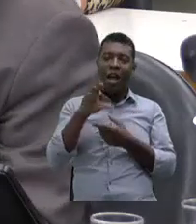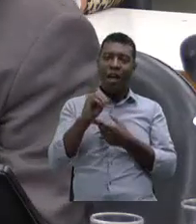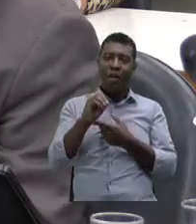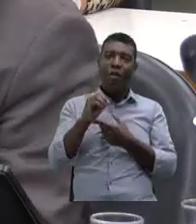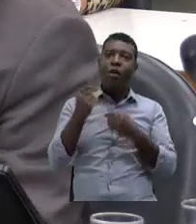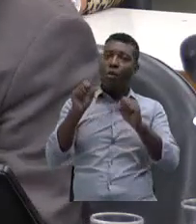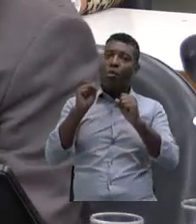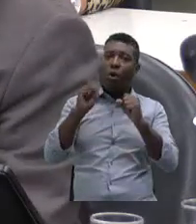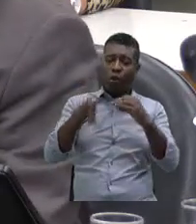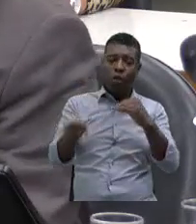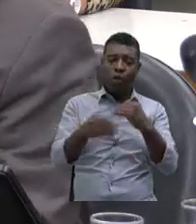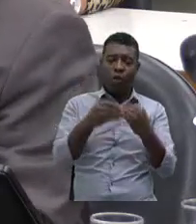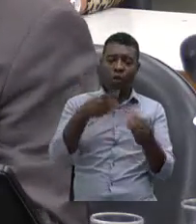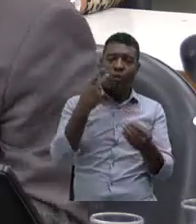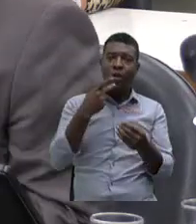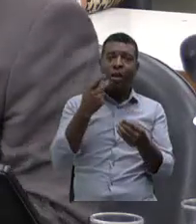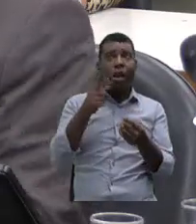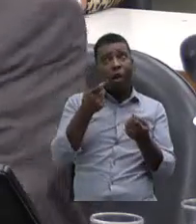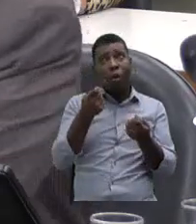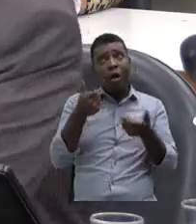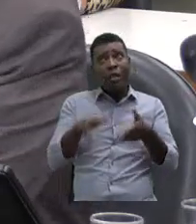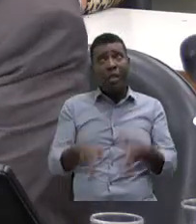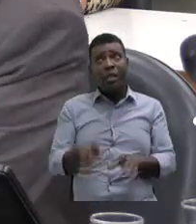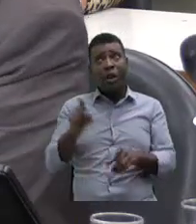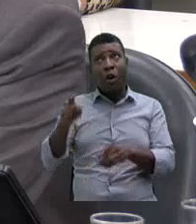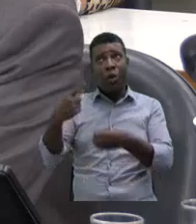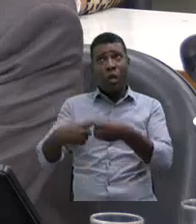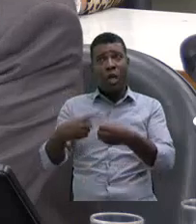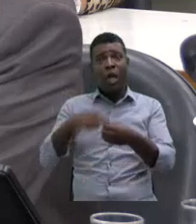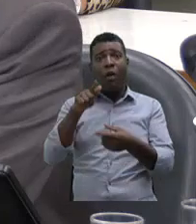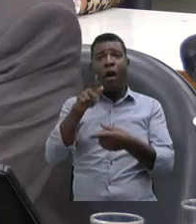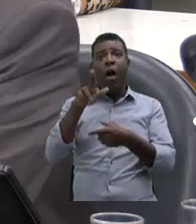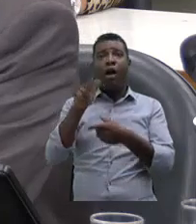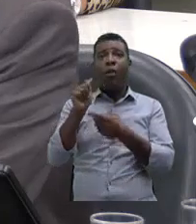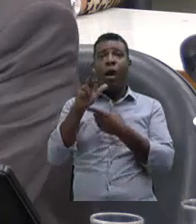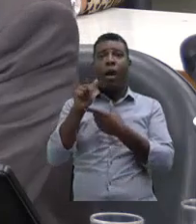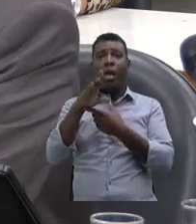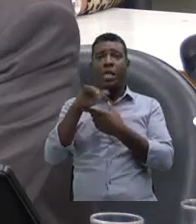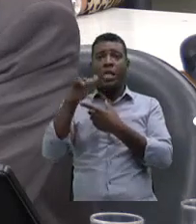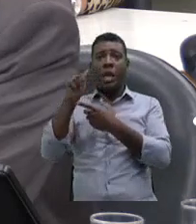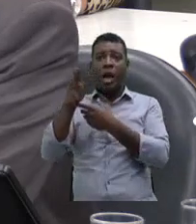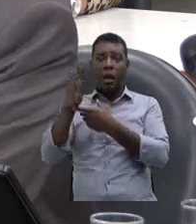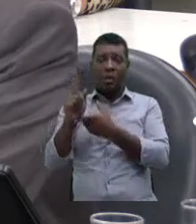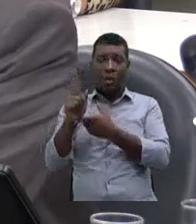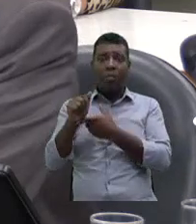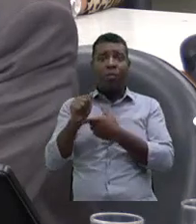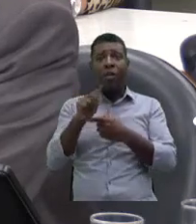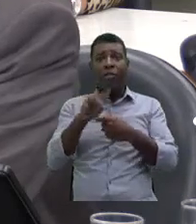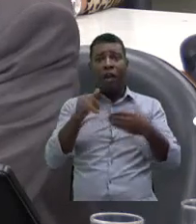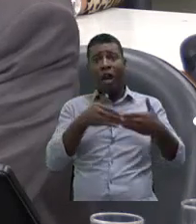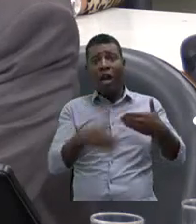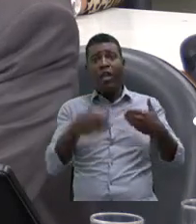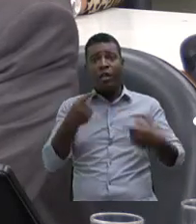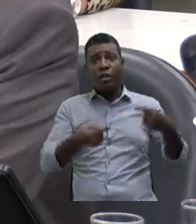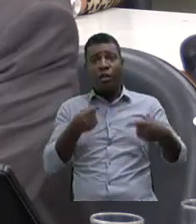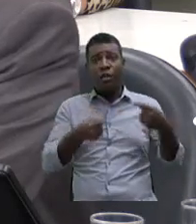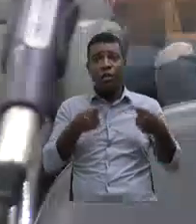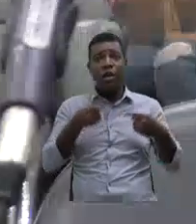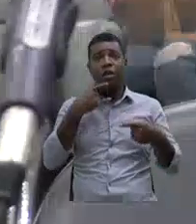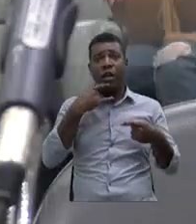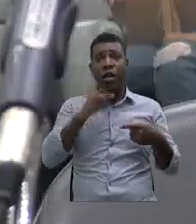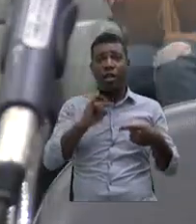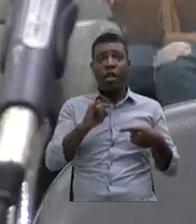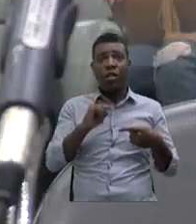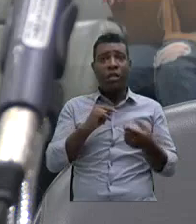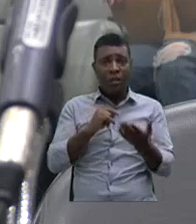Leleco, nosso conterrâneo, quase conterrâneo lá de Guaraciaba. Leleco, nós vamos ter uma grande discussão aqui na Assembleia sobre cachaça. Eu sei como